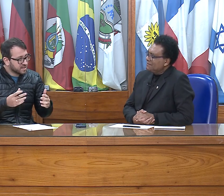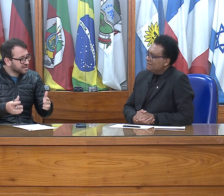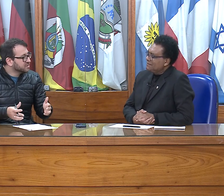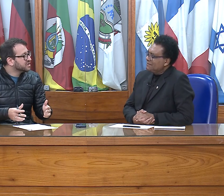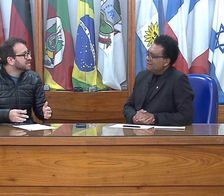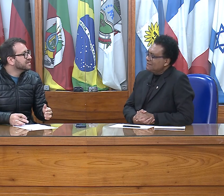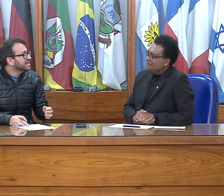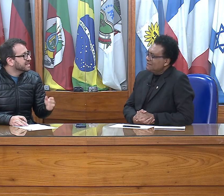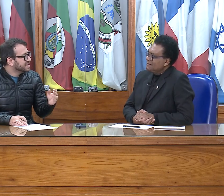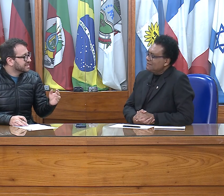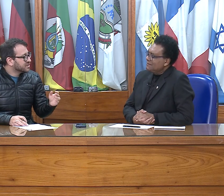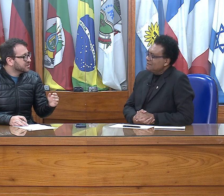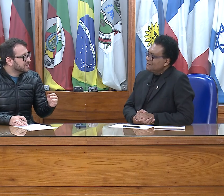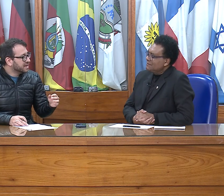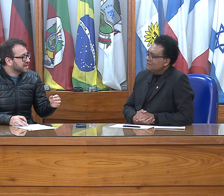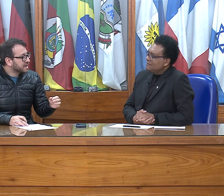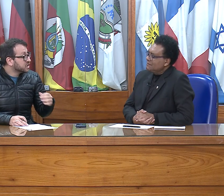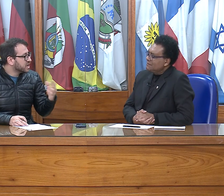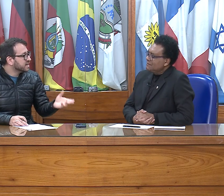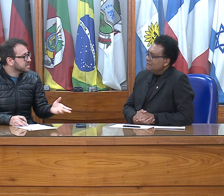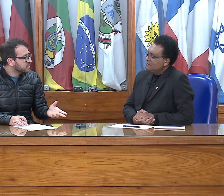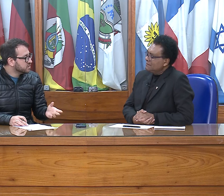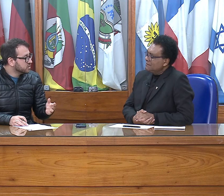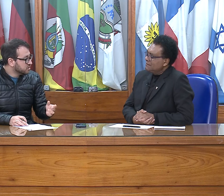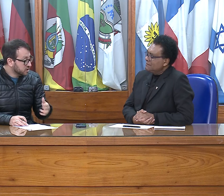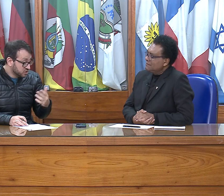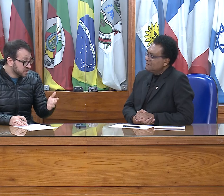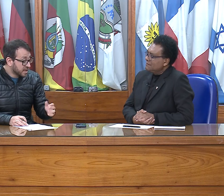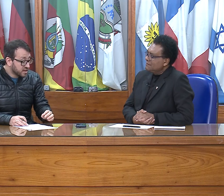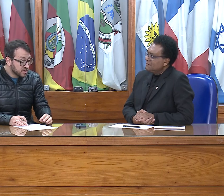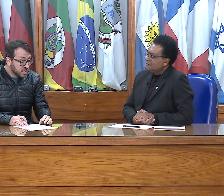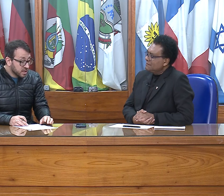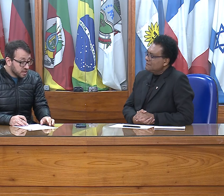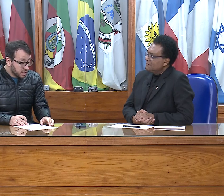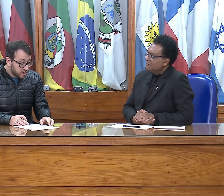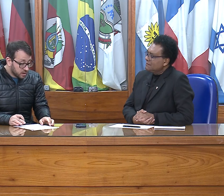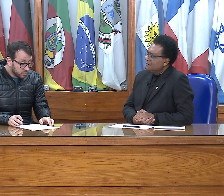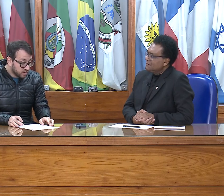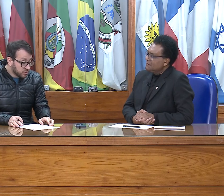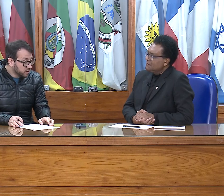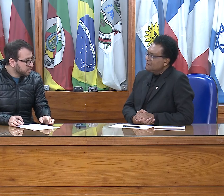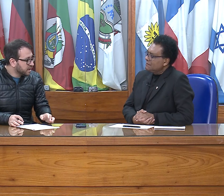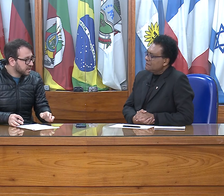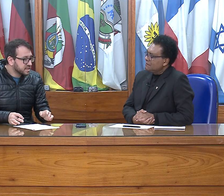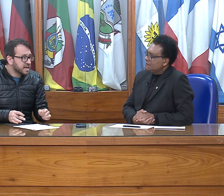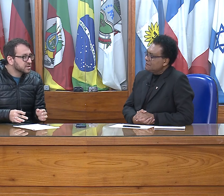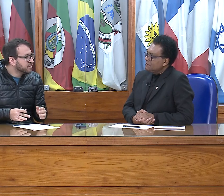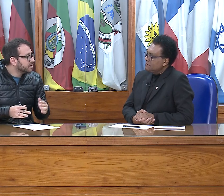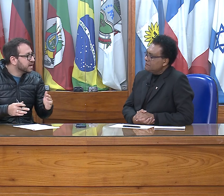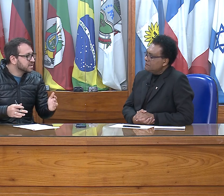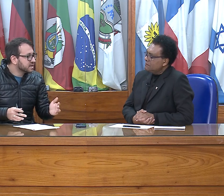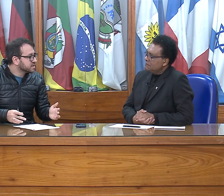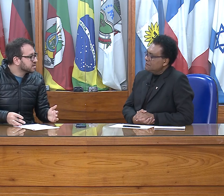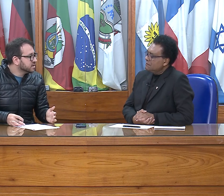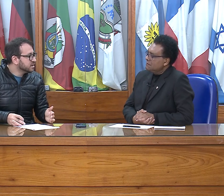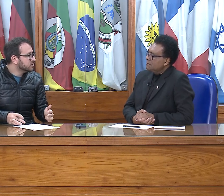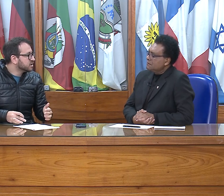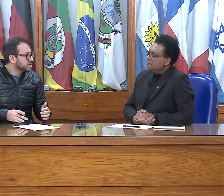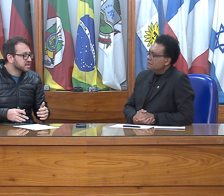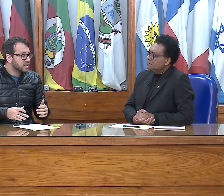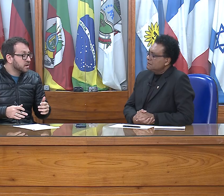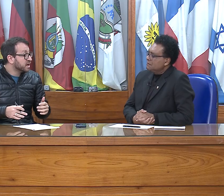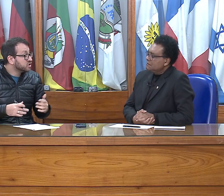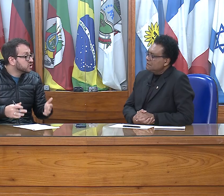mutir acontecendo no Mutirão sobre a retirada esses fios inutilizados o senhor para se resolver essa questão